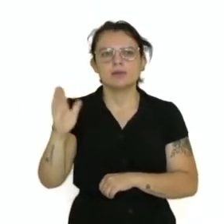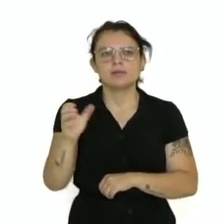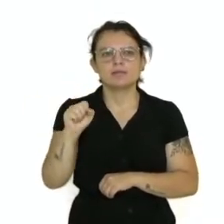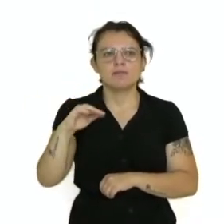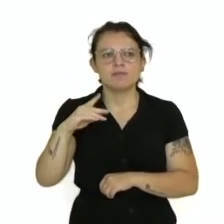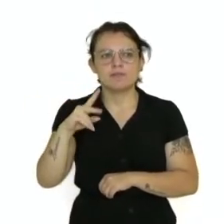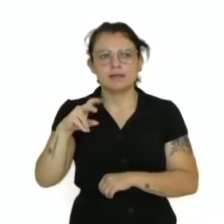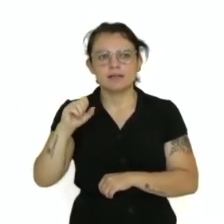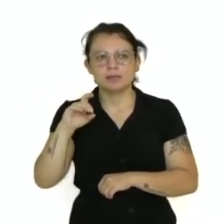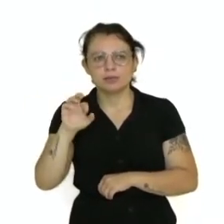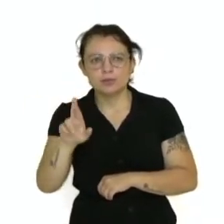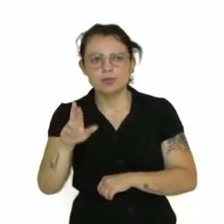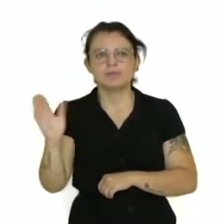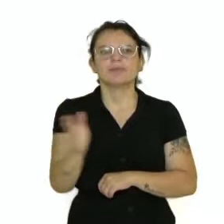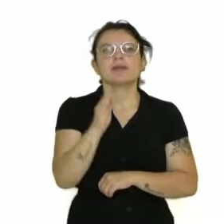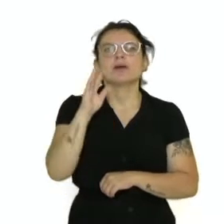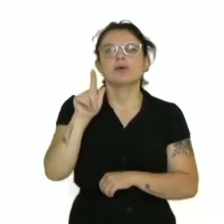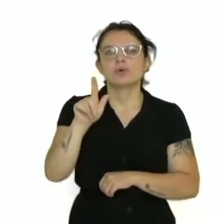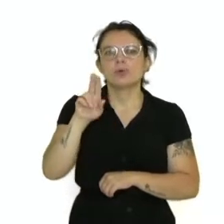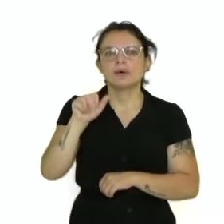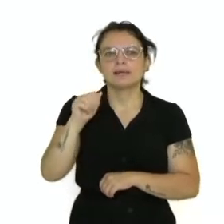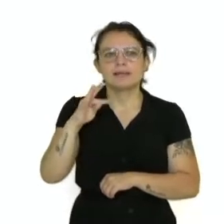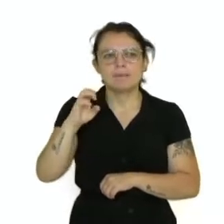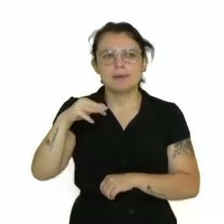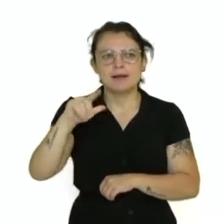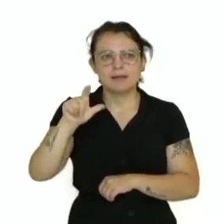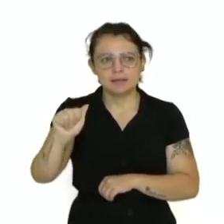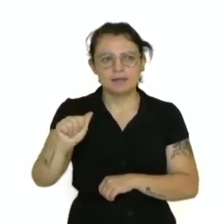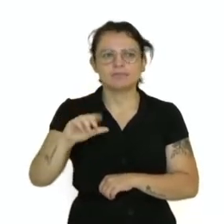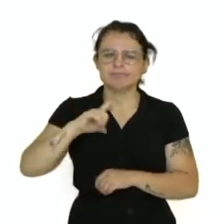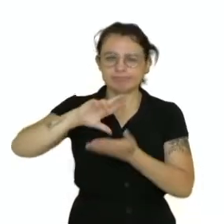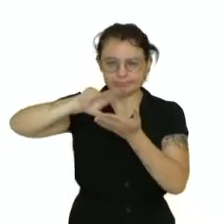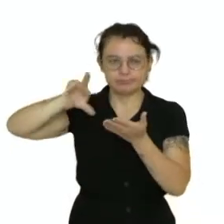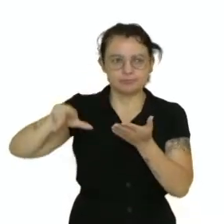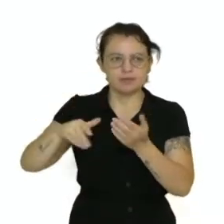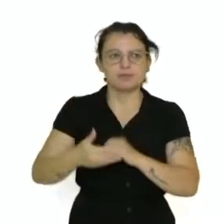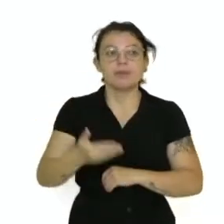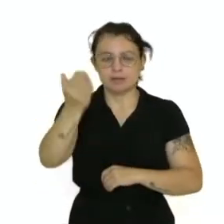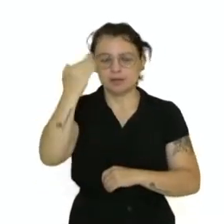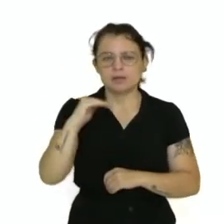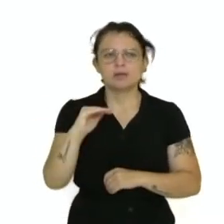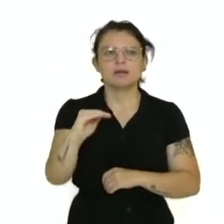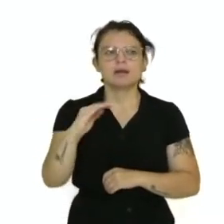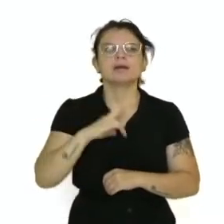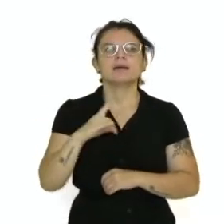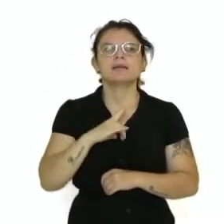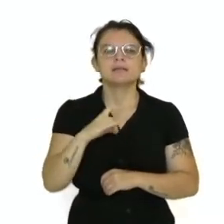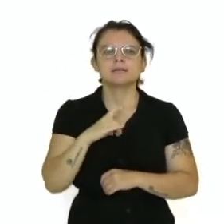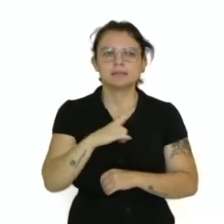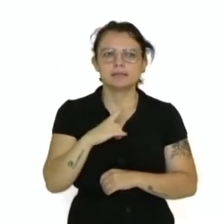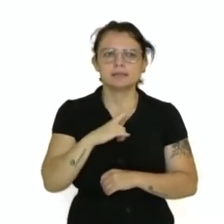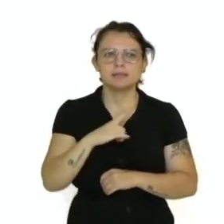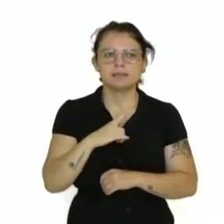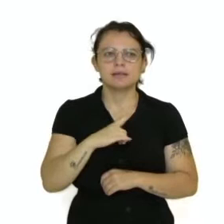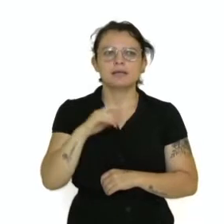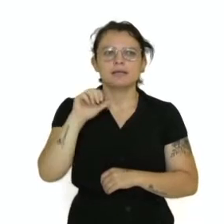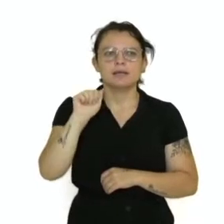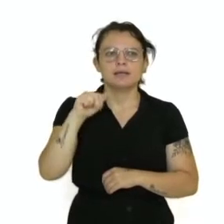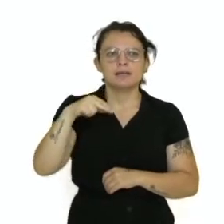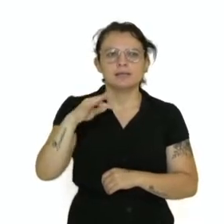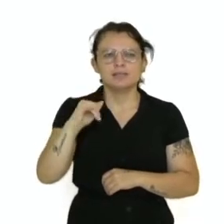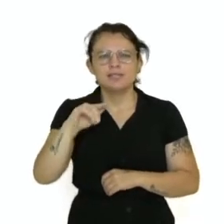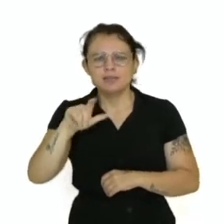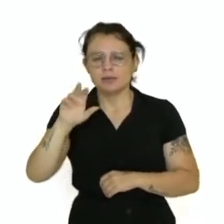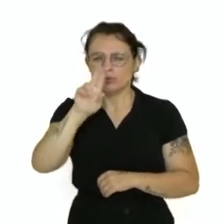Panamá. Na América Insular, nós temos Antígua e Barbuda, Bahamas, Barbados,